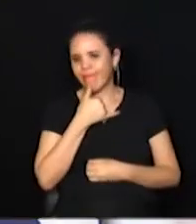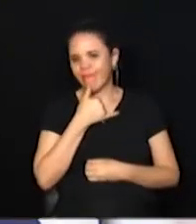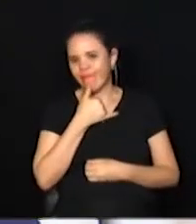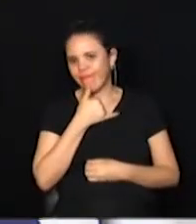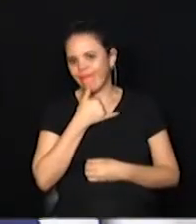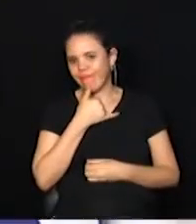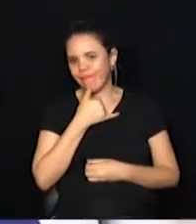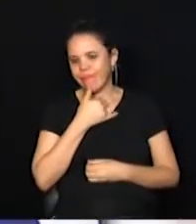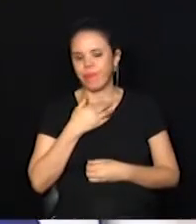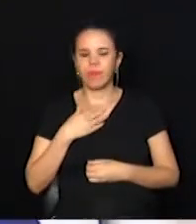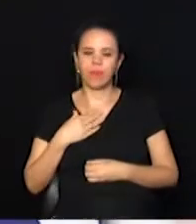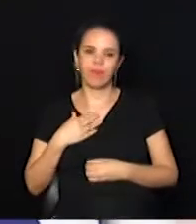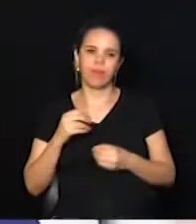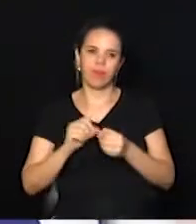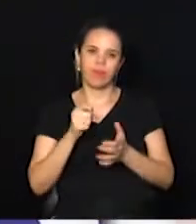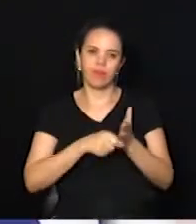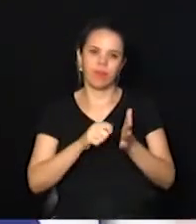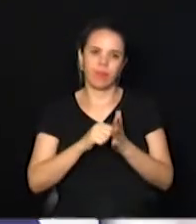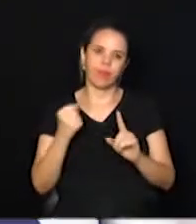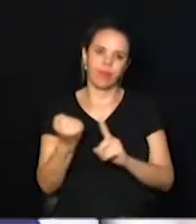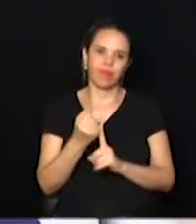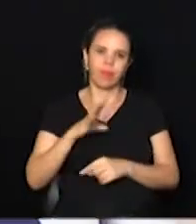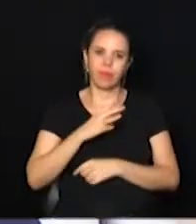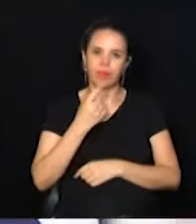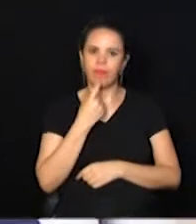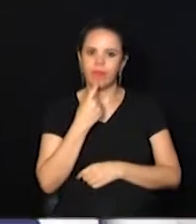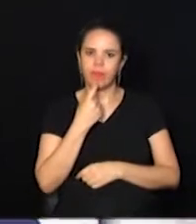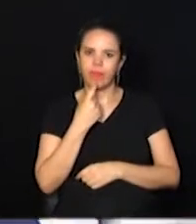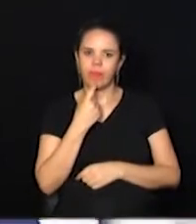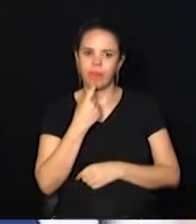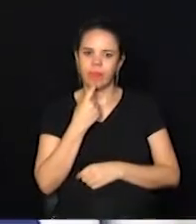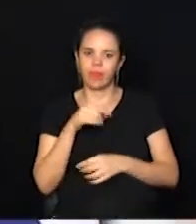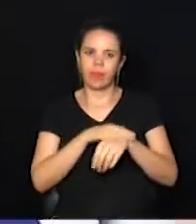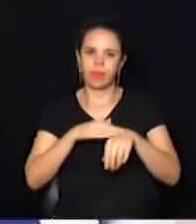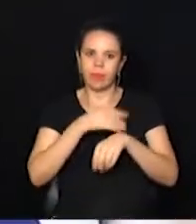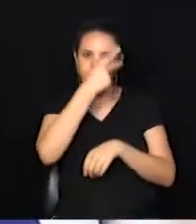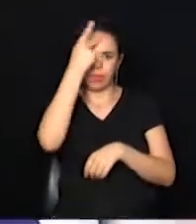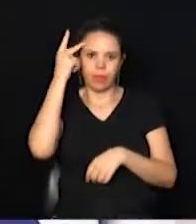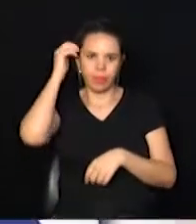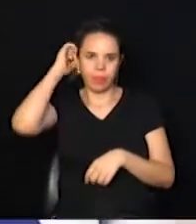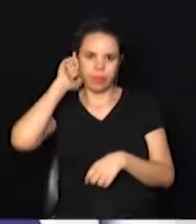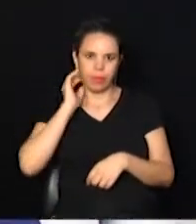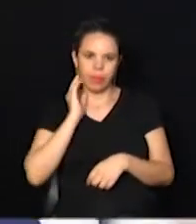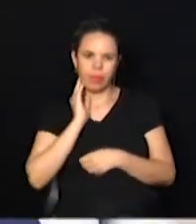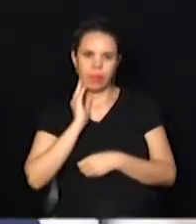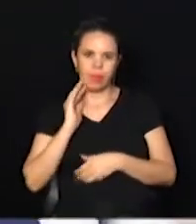gente fazer luta social aqui na cidade de Campinas, conversar com as pessoas e a